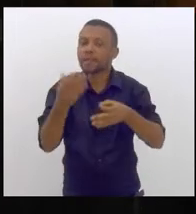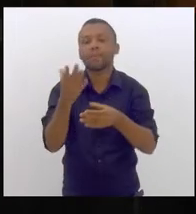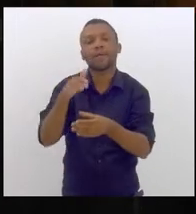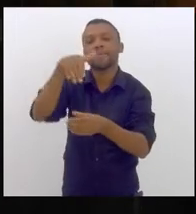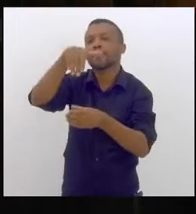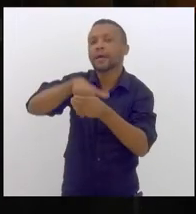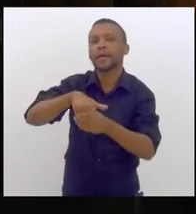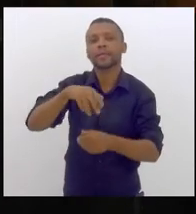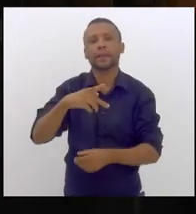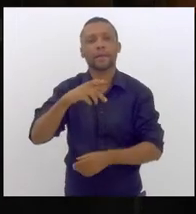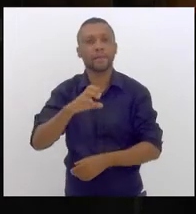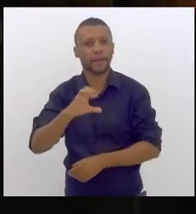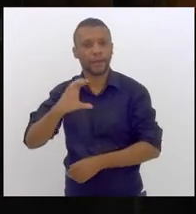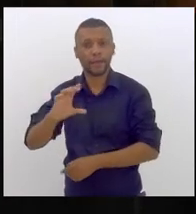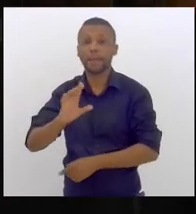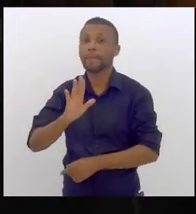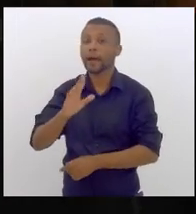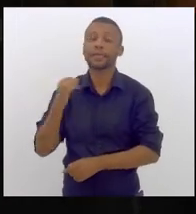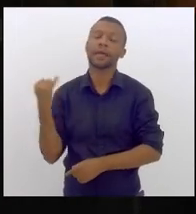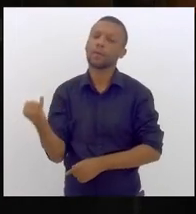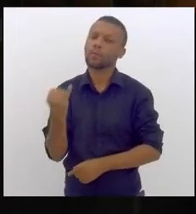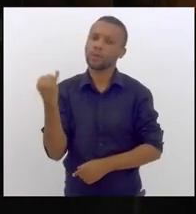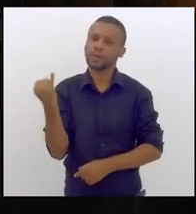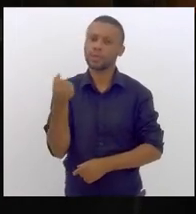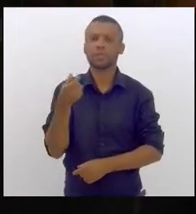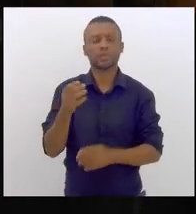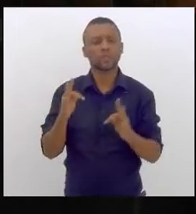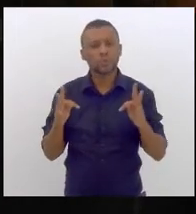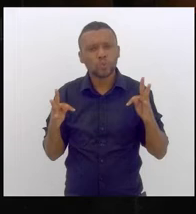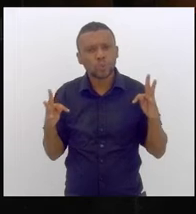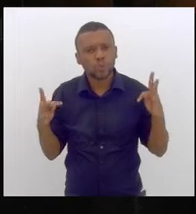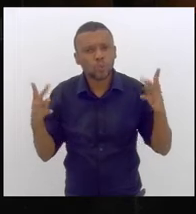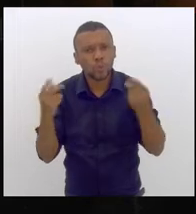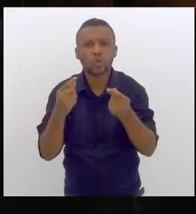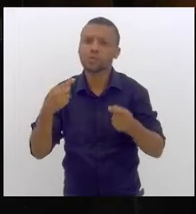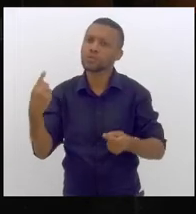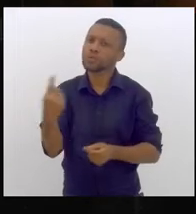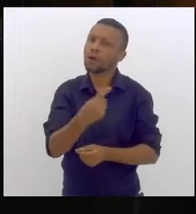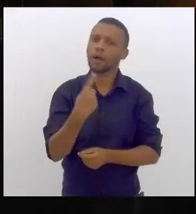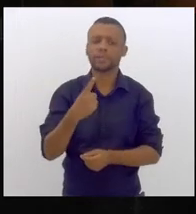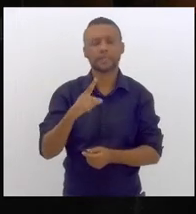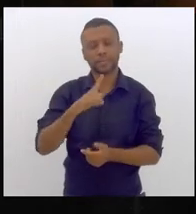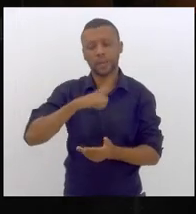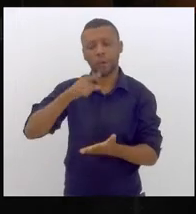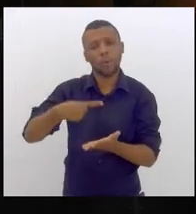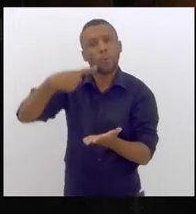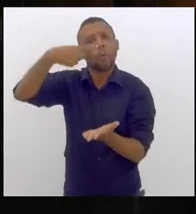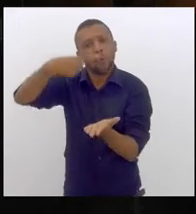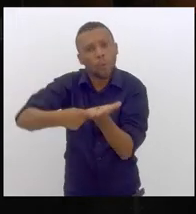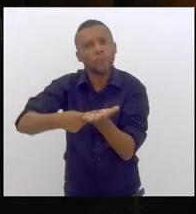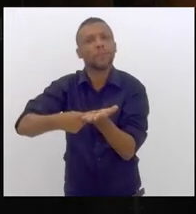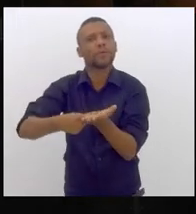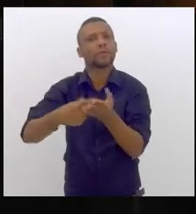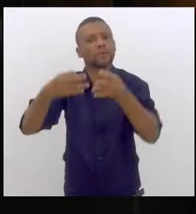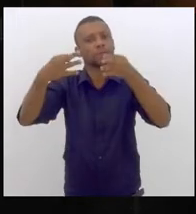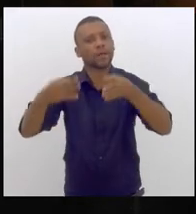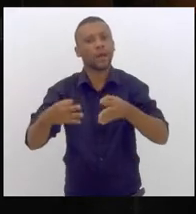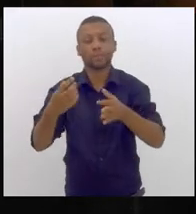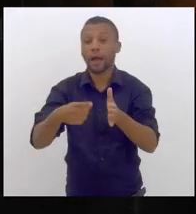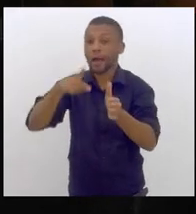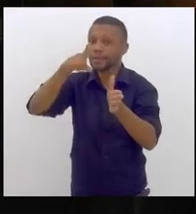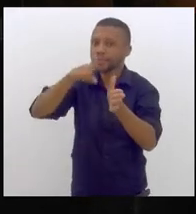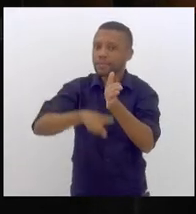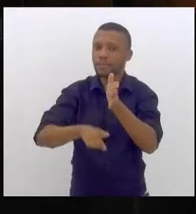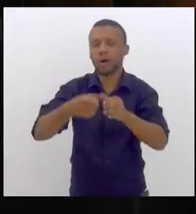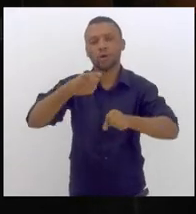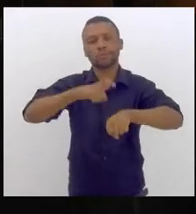PECs, mas é fundamental que todos estejamos comprometidos com a remissão de pena,